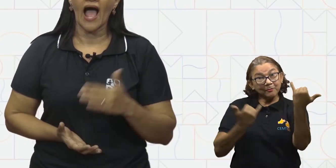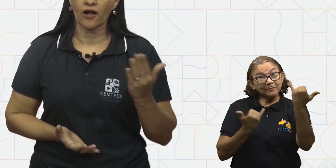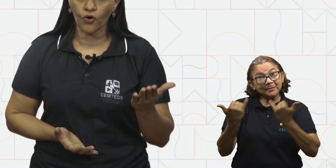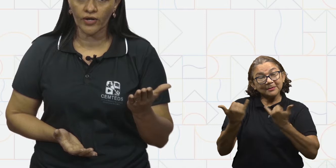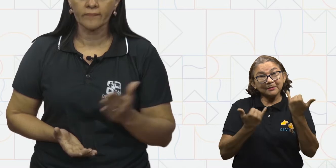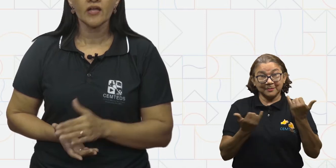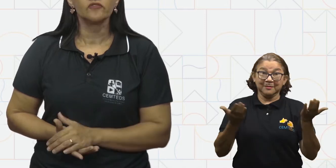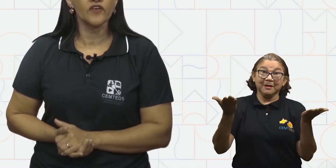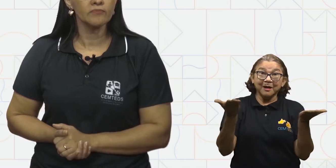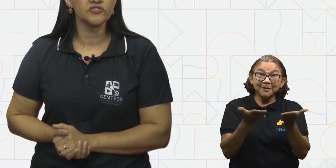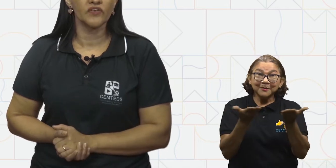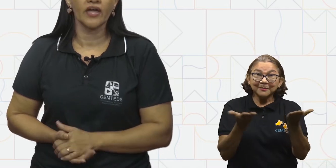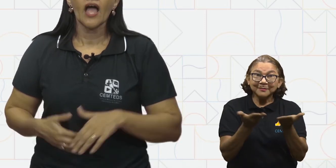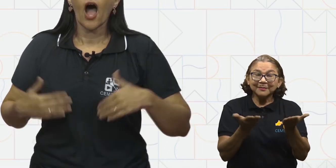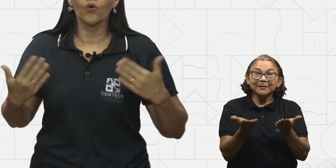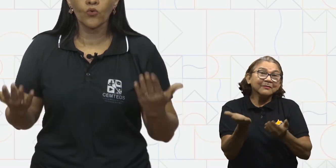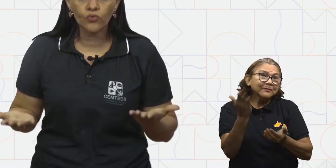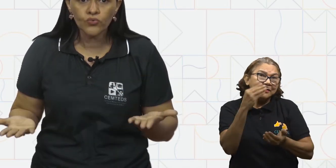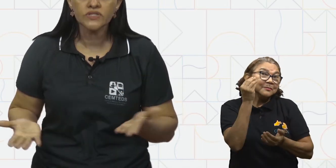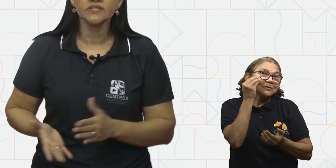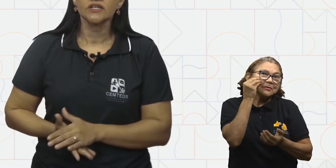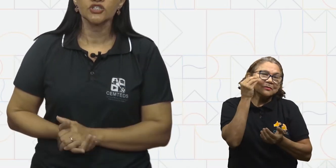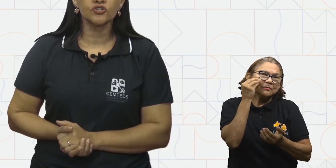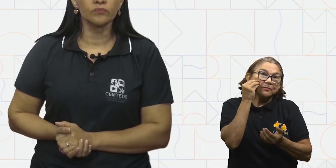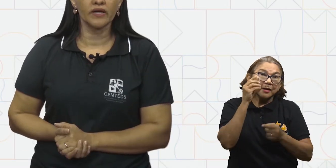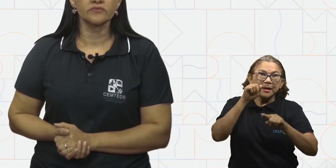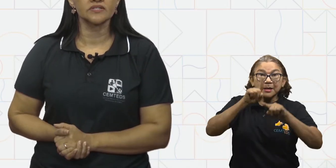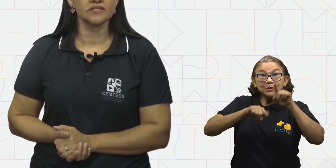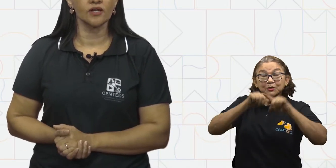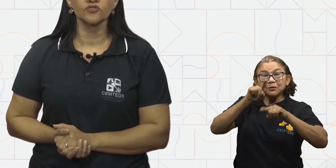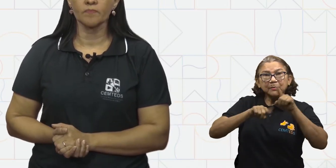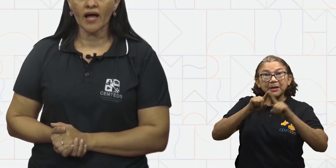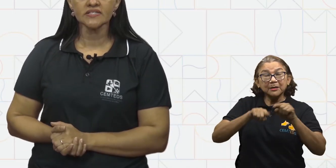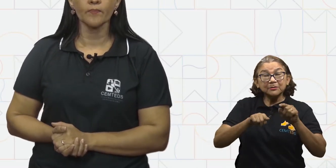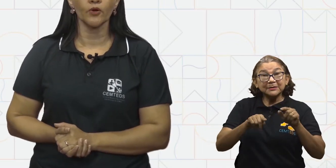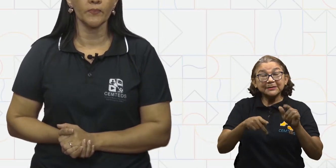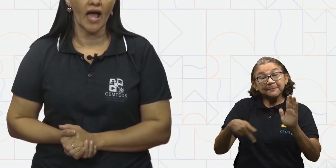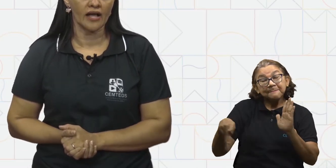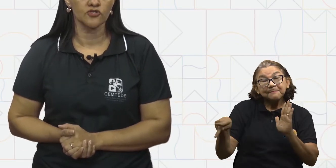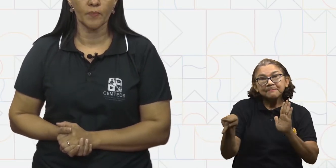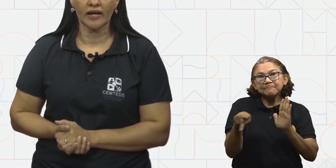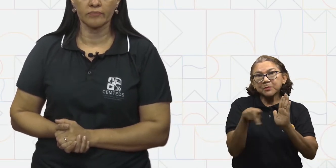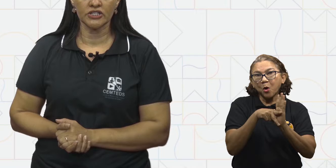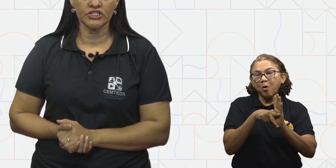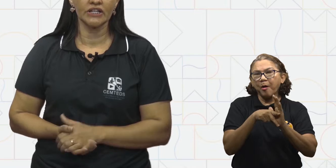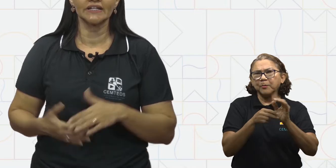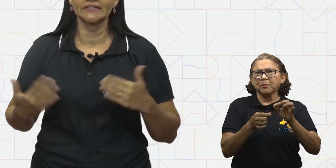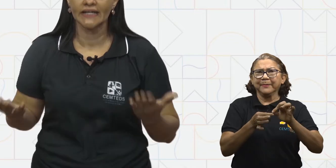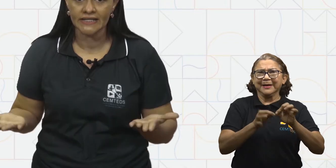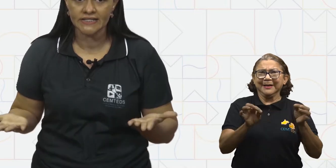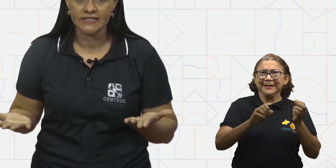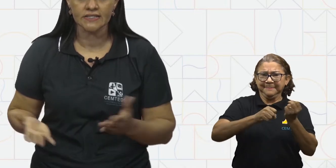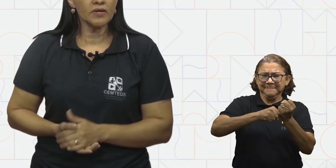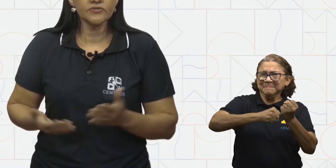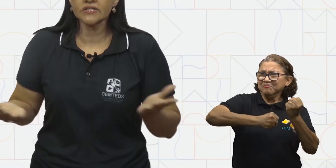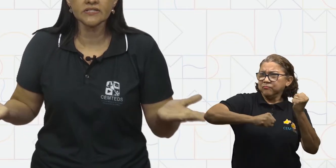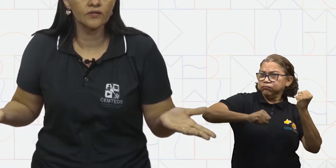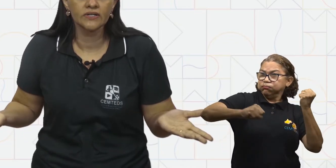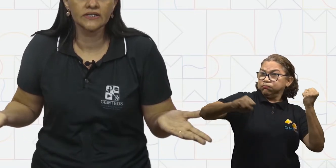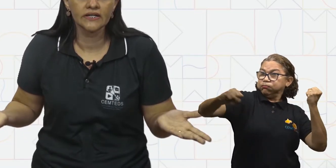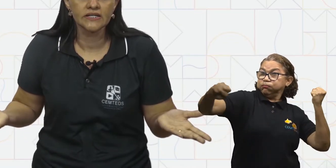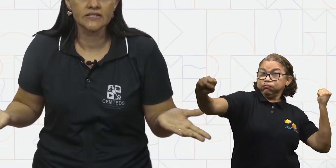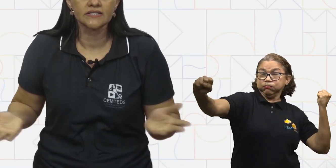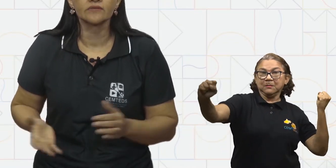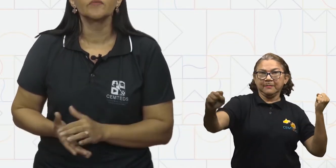informação. Agora, vamos ver alguns instrumentos que são os mais apropriados para medir grandezas. Mas o que